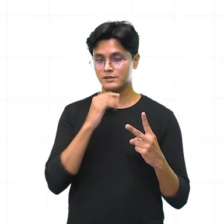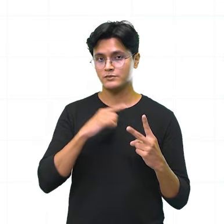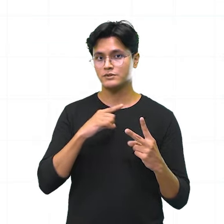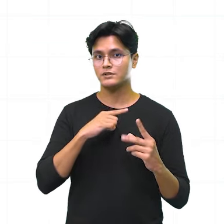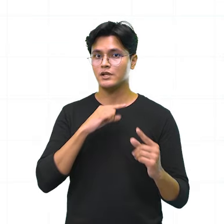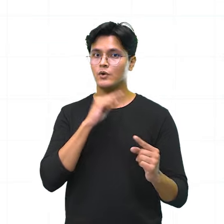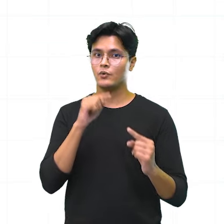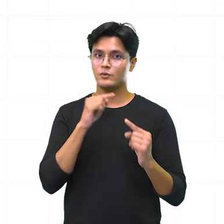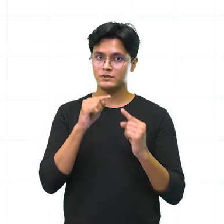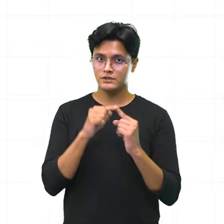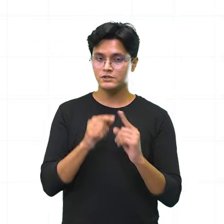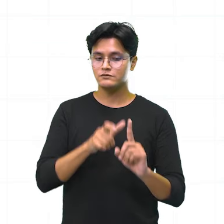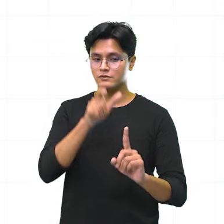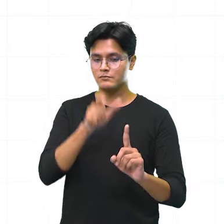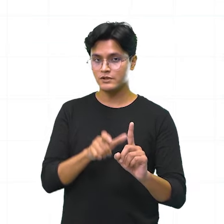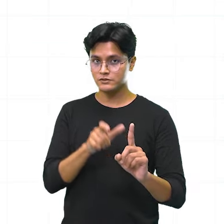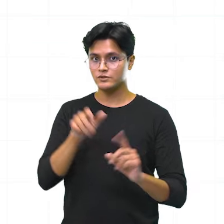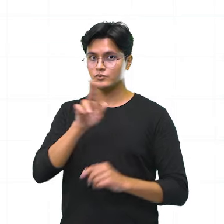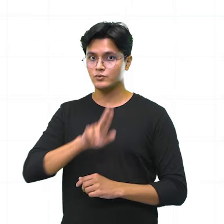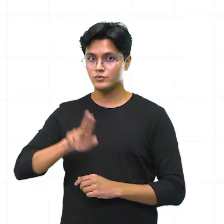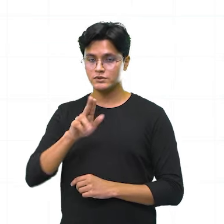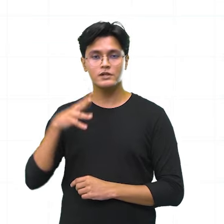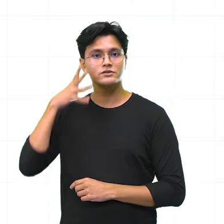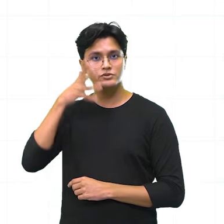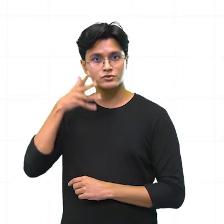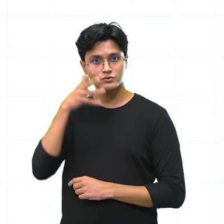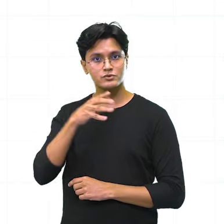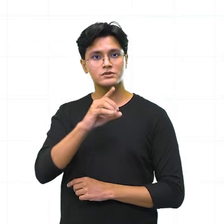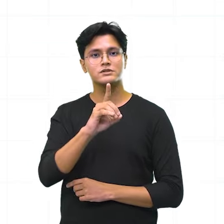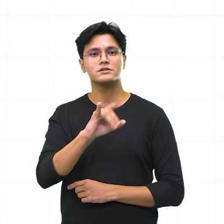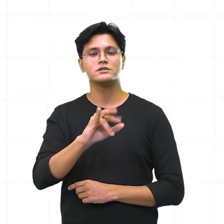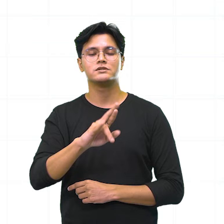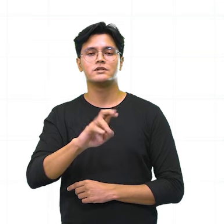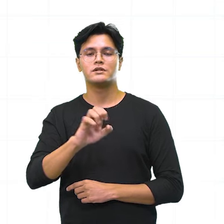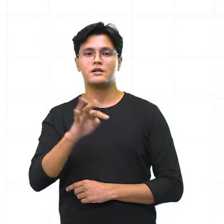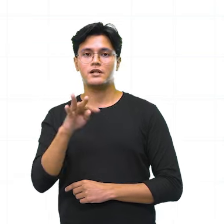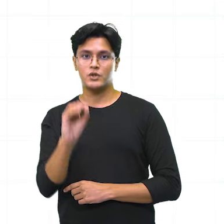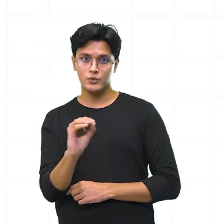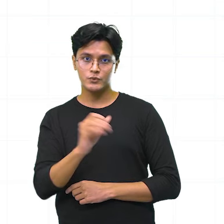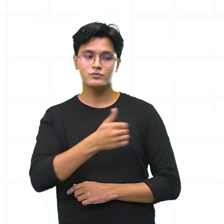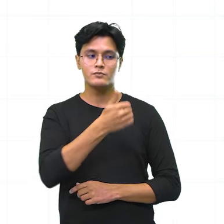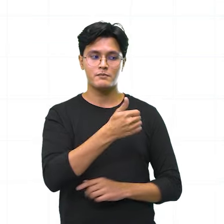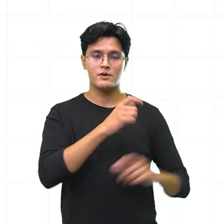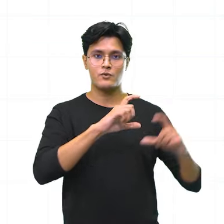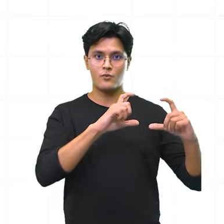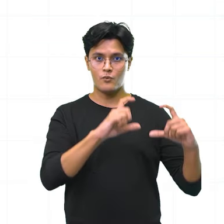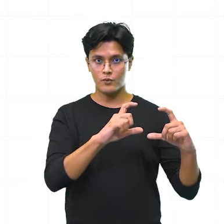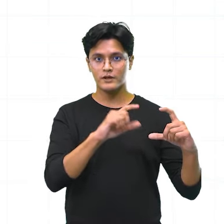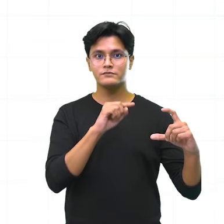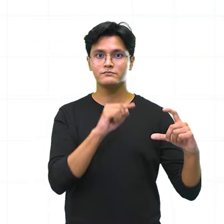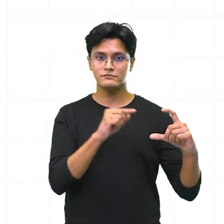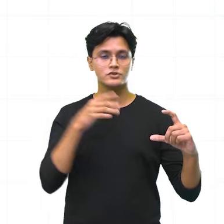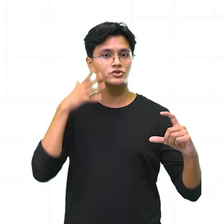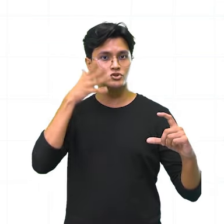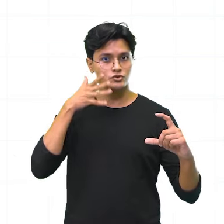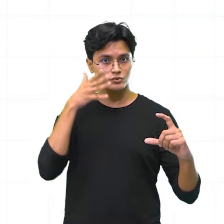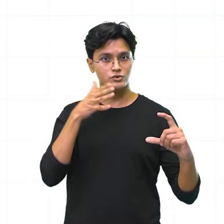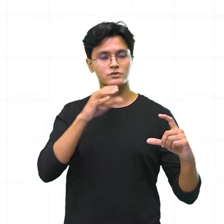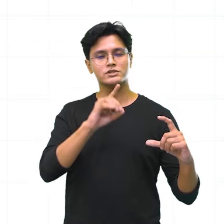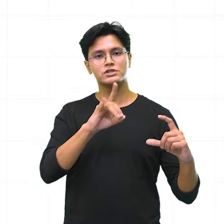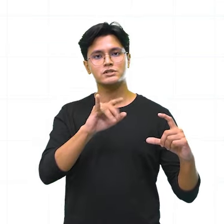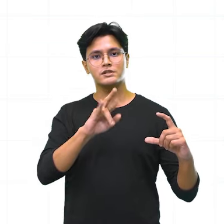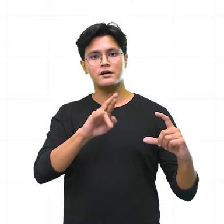intenção do personagem utilizar aí o discurso direto no primeiro quadro, tá? Então, no primeiro quadro nós temos o discurso direto